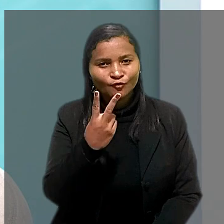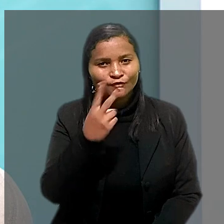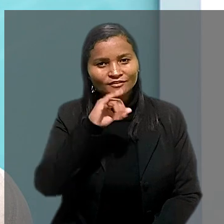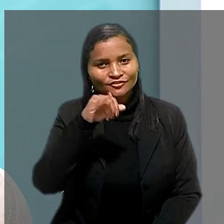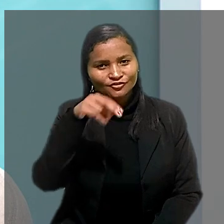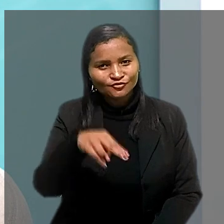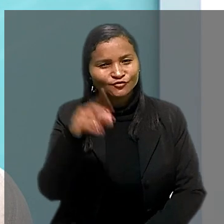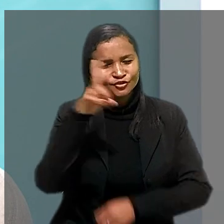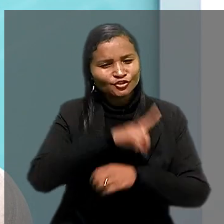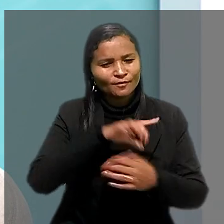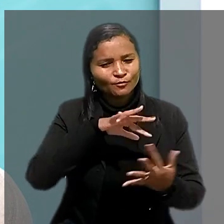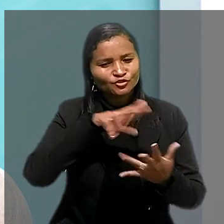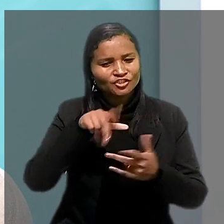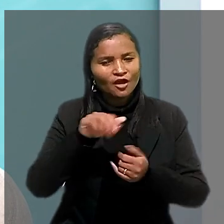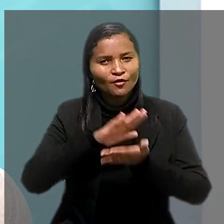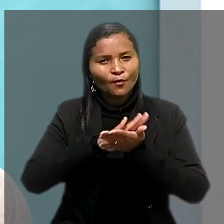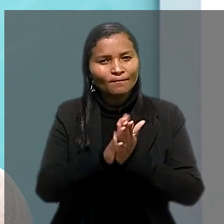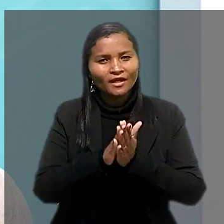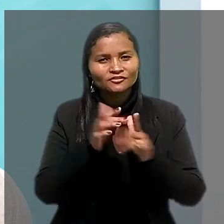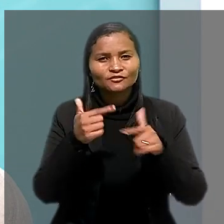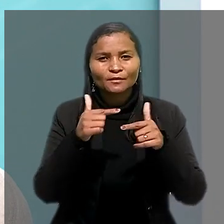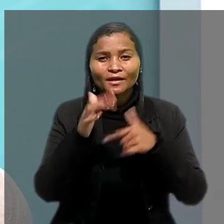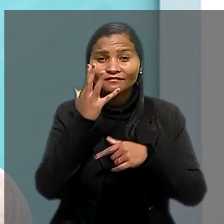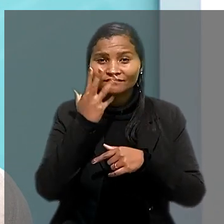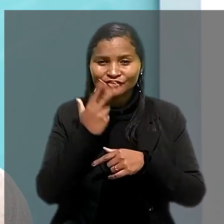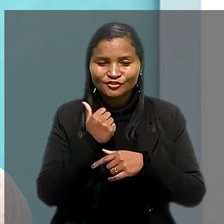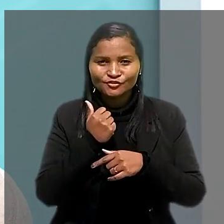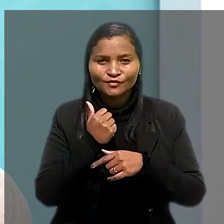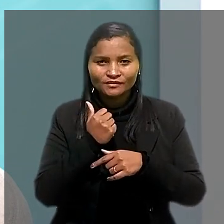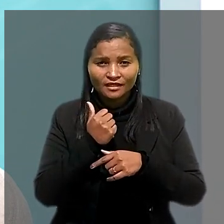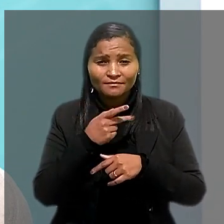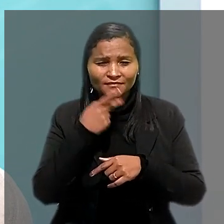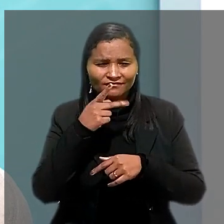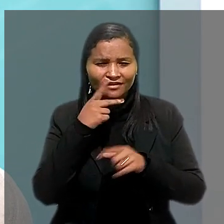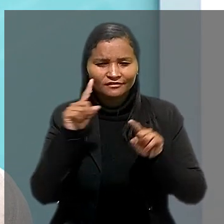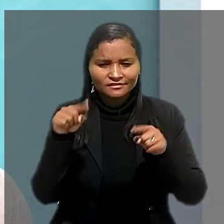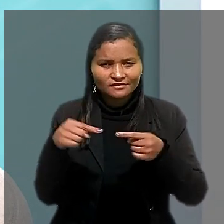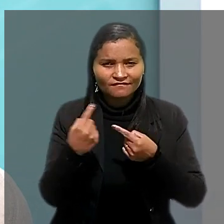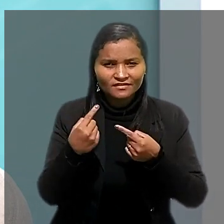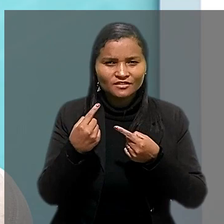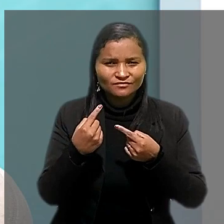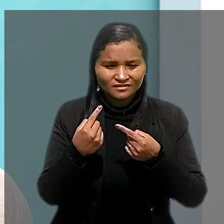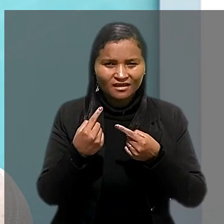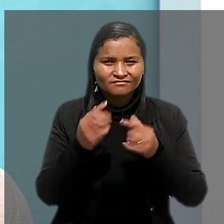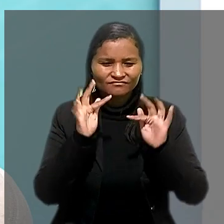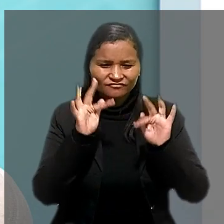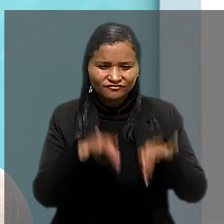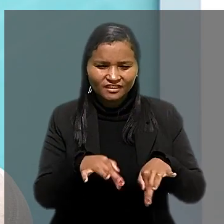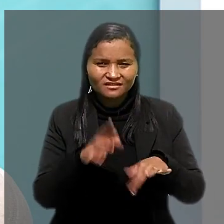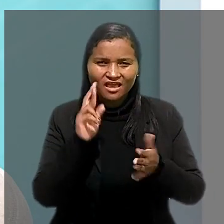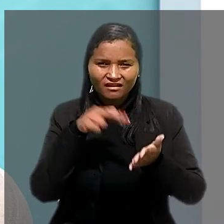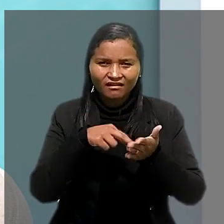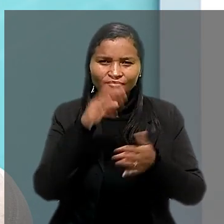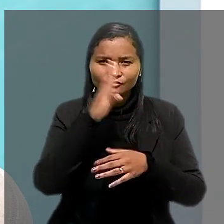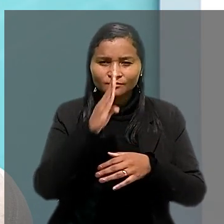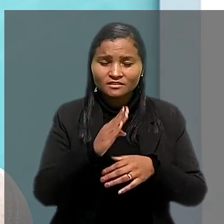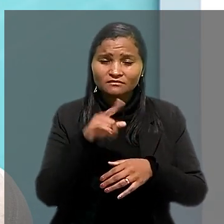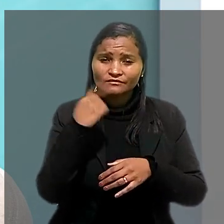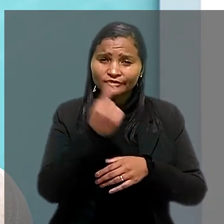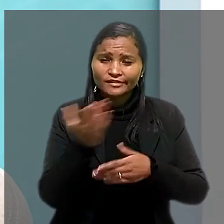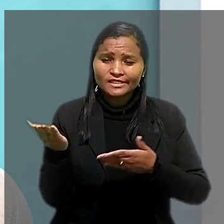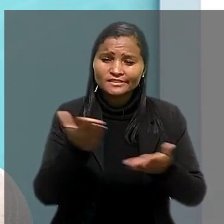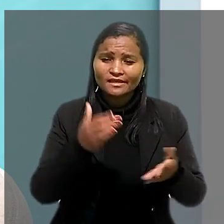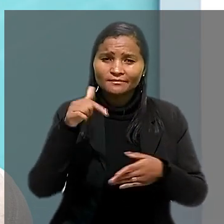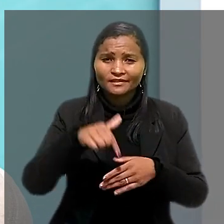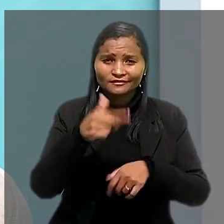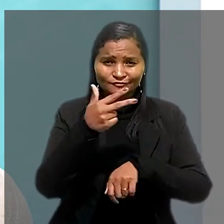– 12 de junho foi o Dia Mundial de Combate ao Trabalho Infantil. E para falar sobre os desafios de erradicar essa realidade no Brasil, a